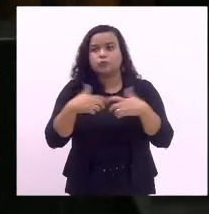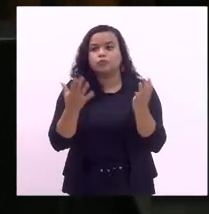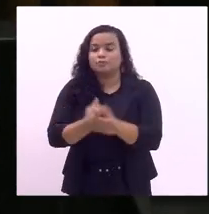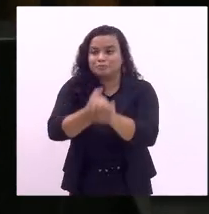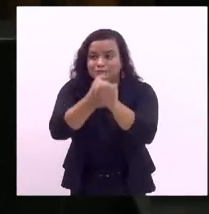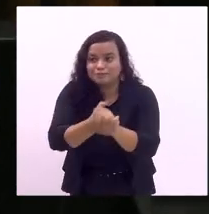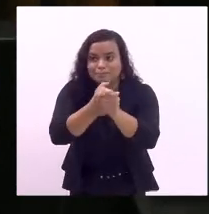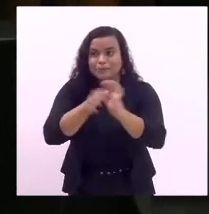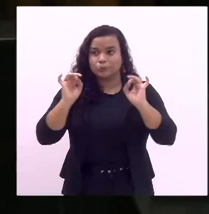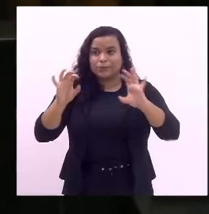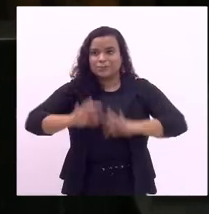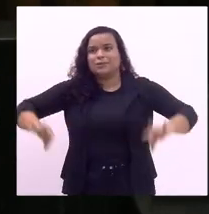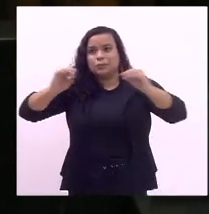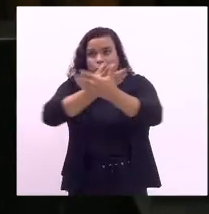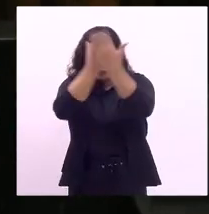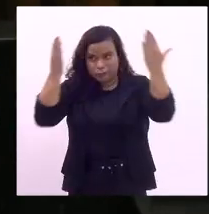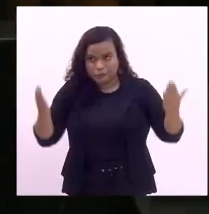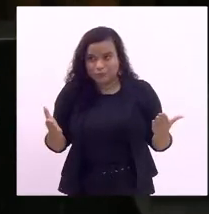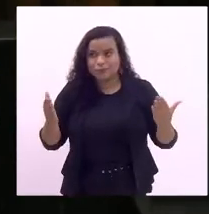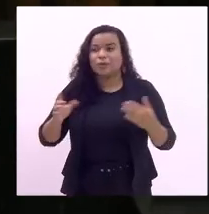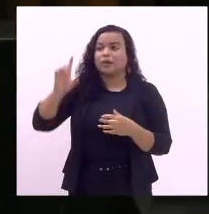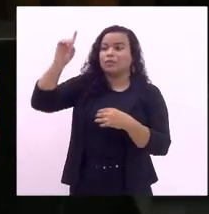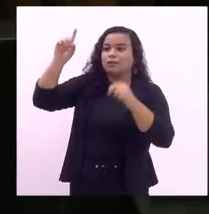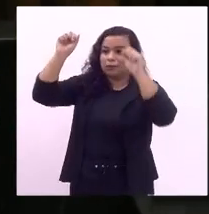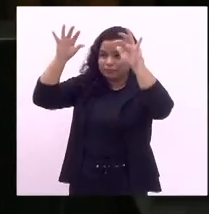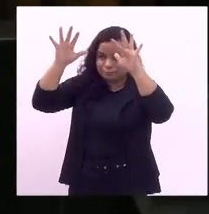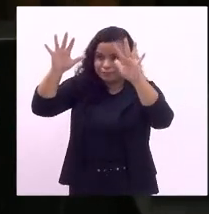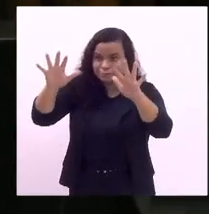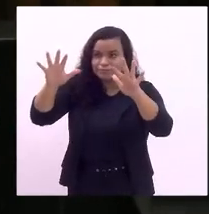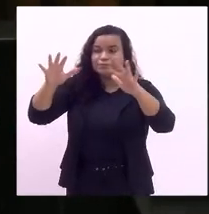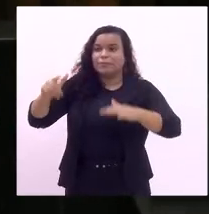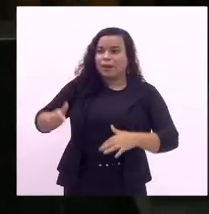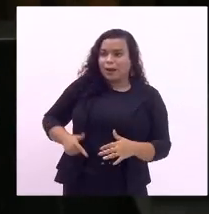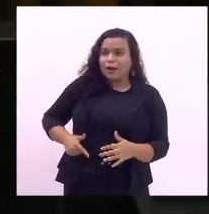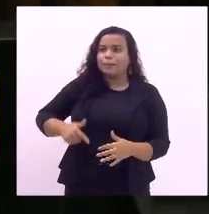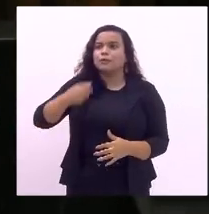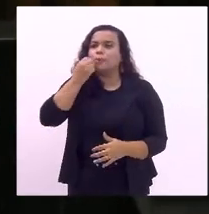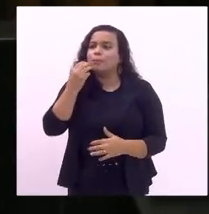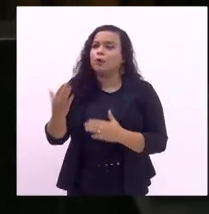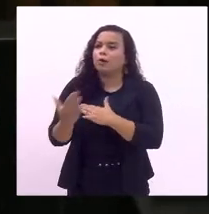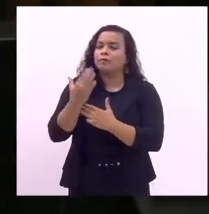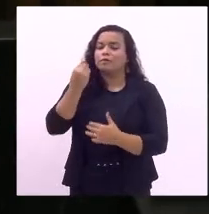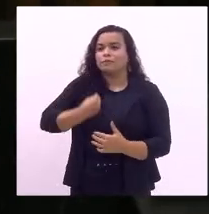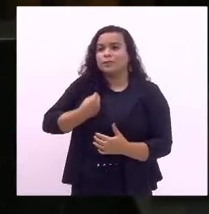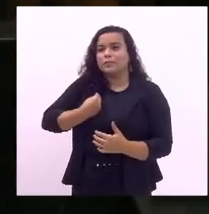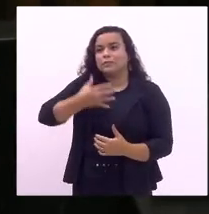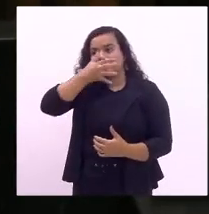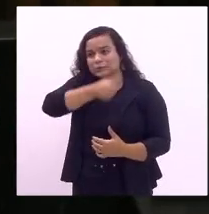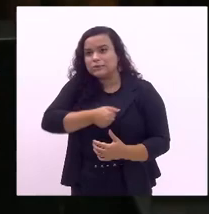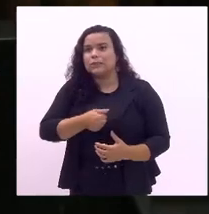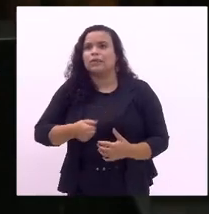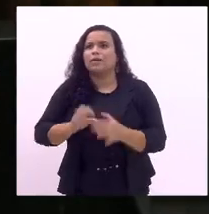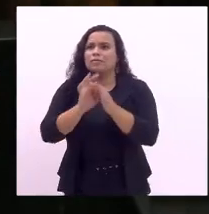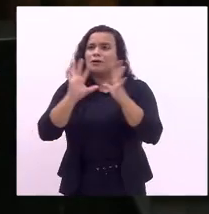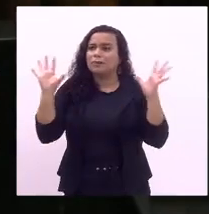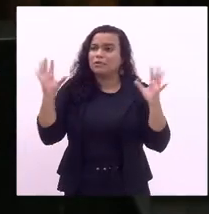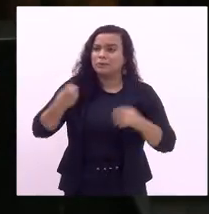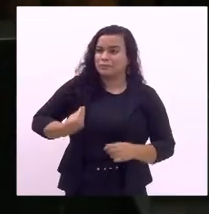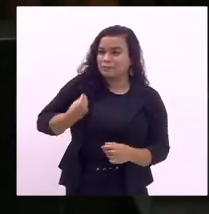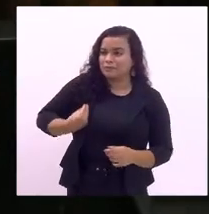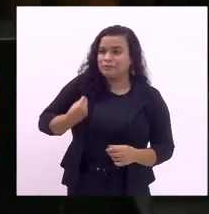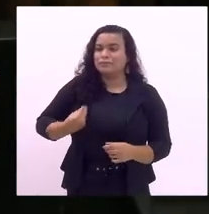saudação especial a todos vocês. Fiquem com Deus. Armas salvam vidas. Viva a liberdade. Deus, pátria,